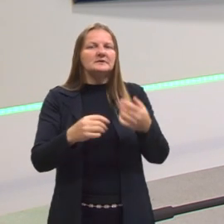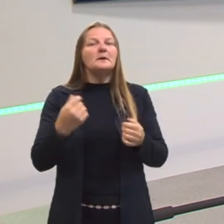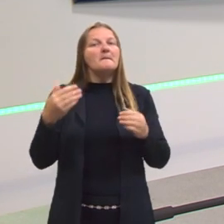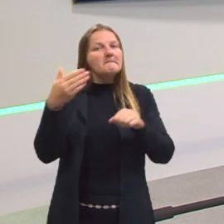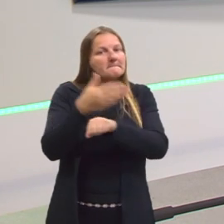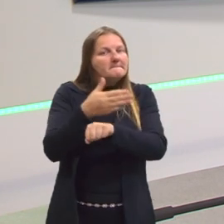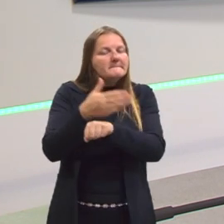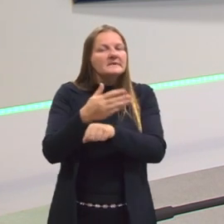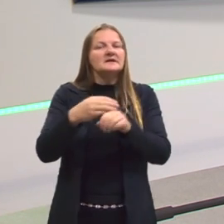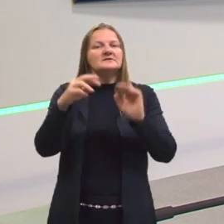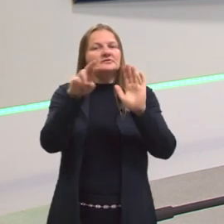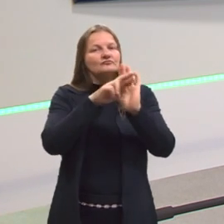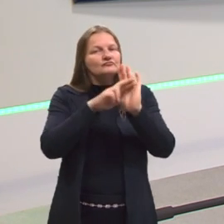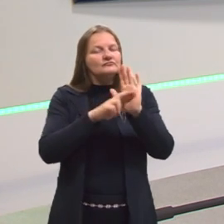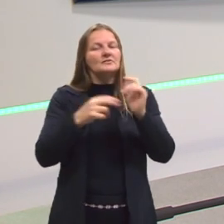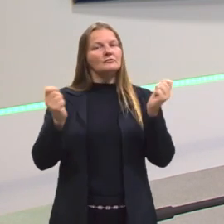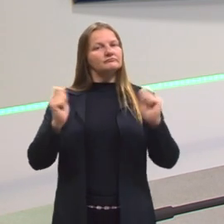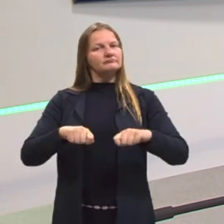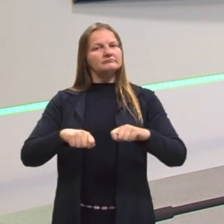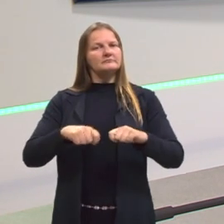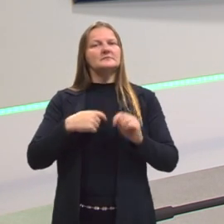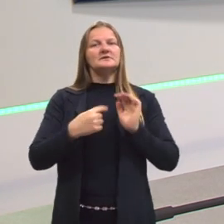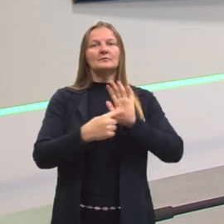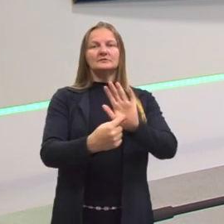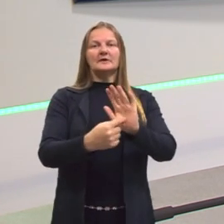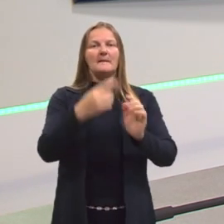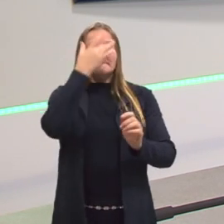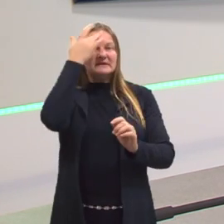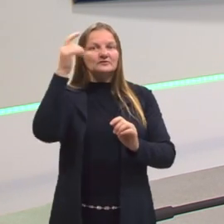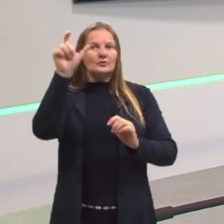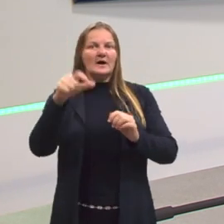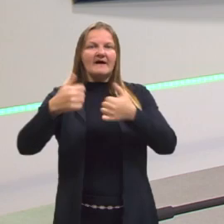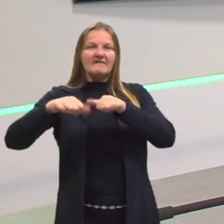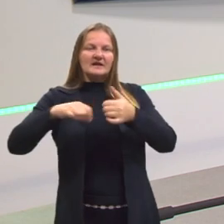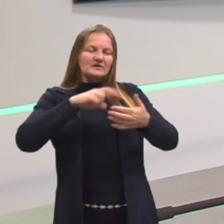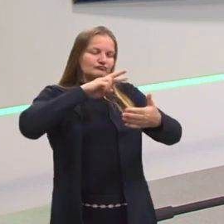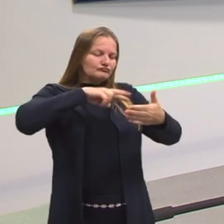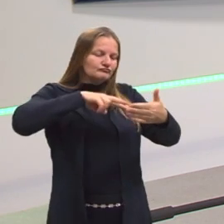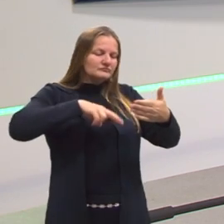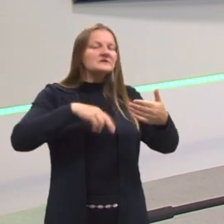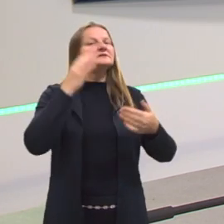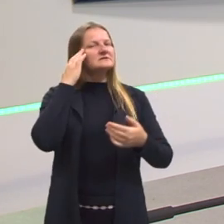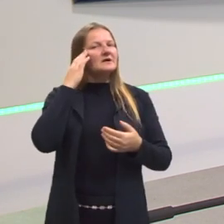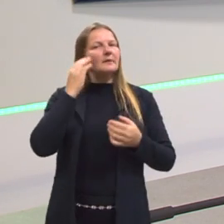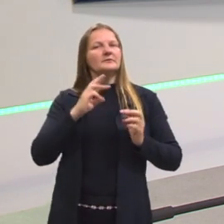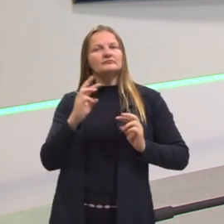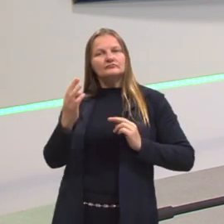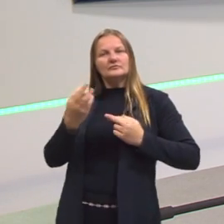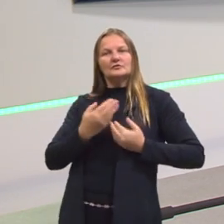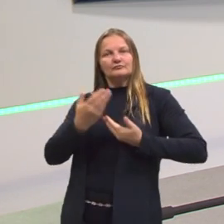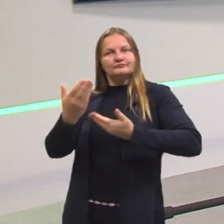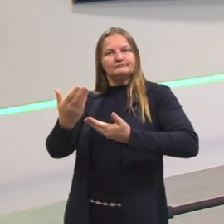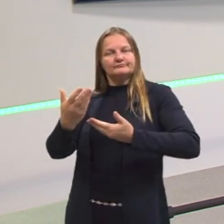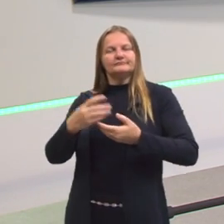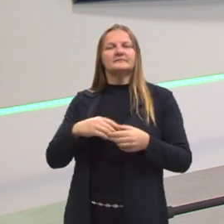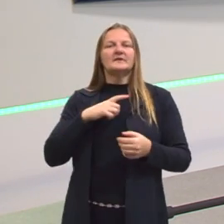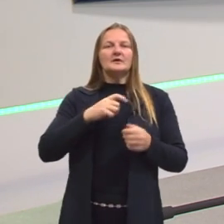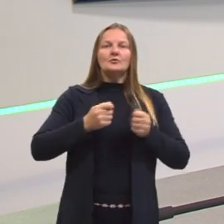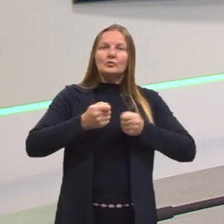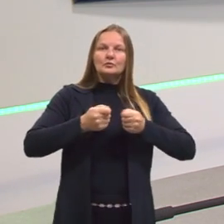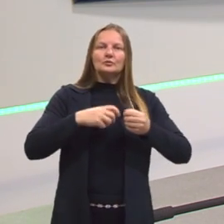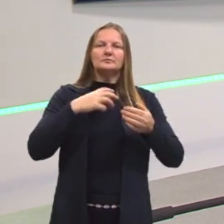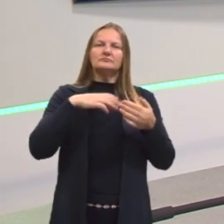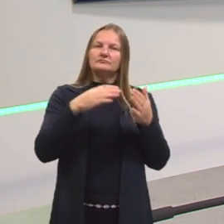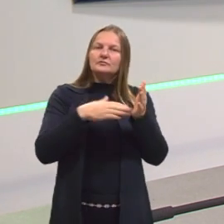pertencem a essas competências que a gente precisa mostrar para o corretor que a gente sim sabe e tem domínio sobre elas